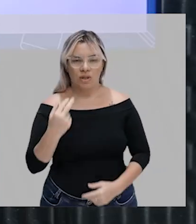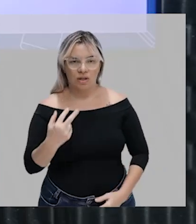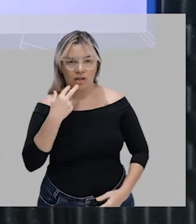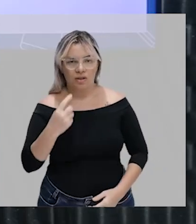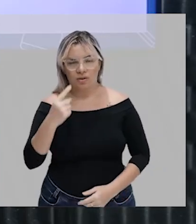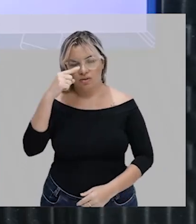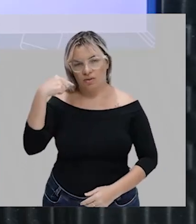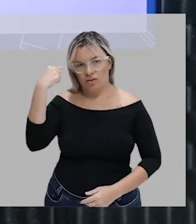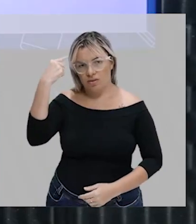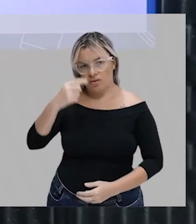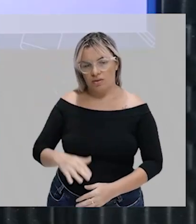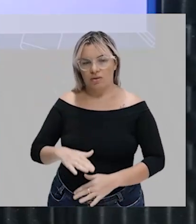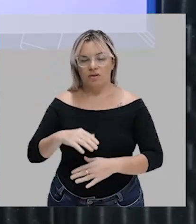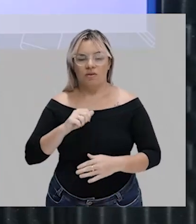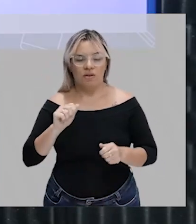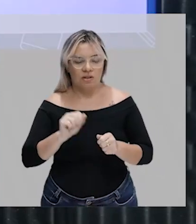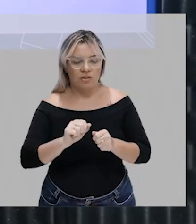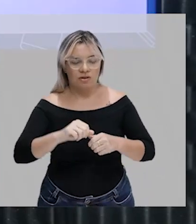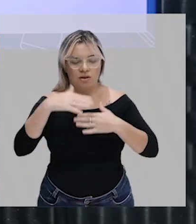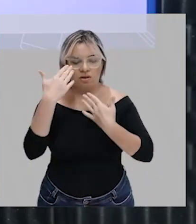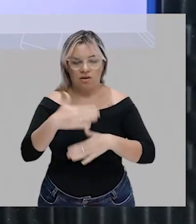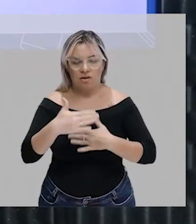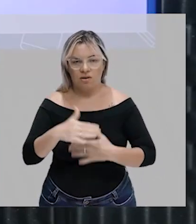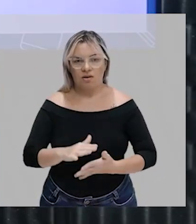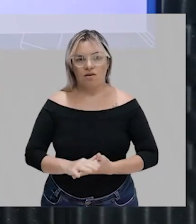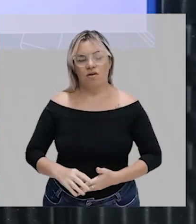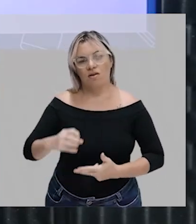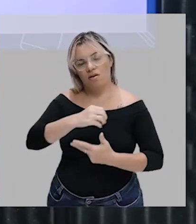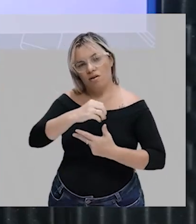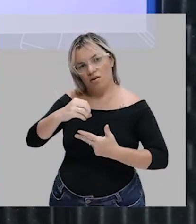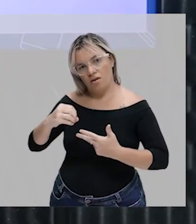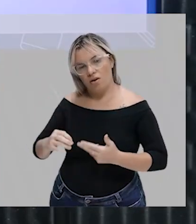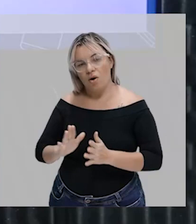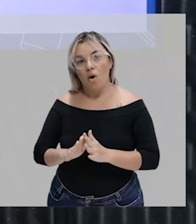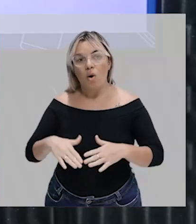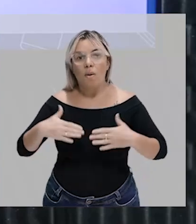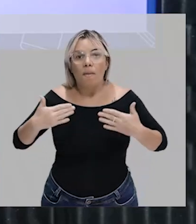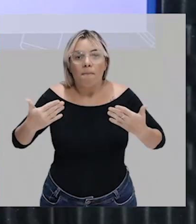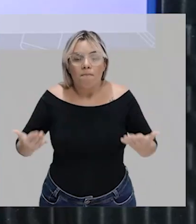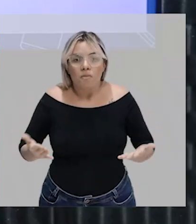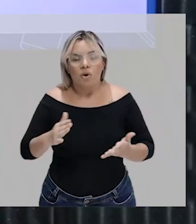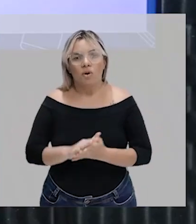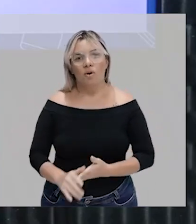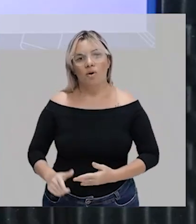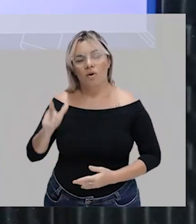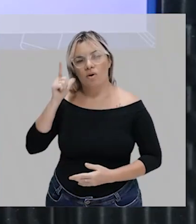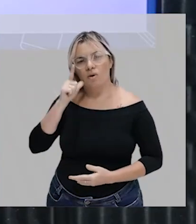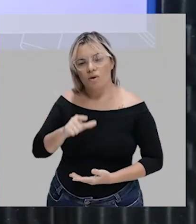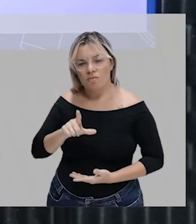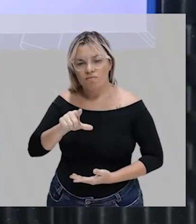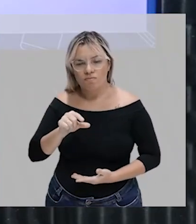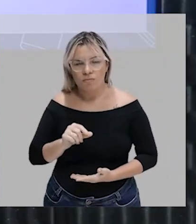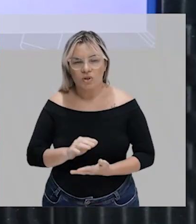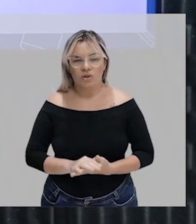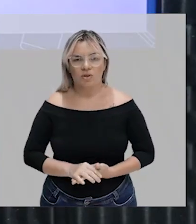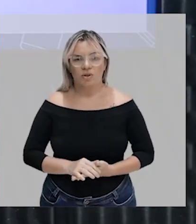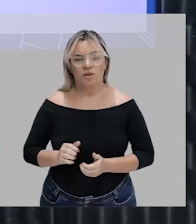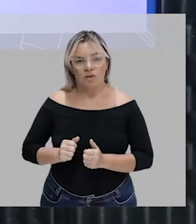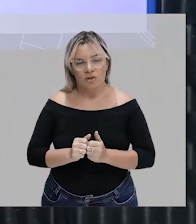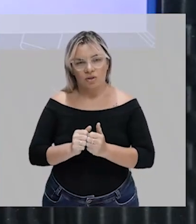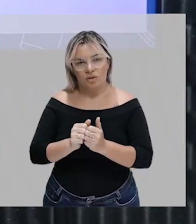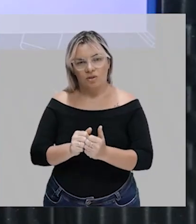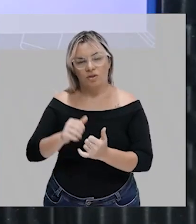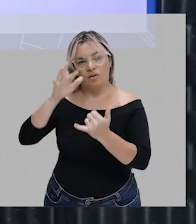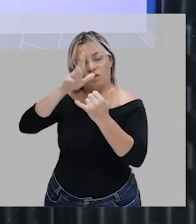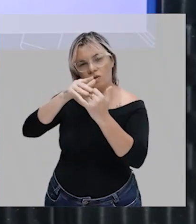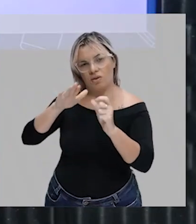como é que eu ganho essa noção? Nos acompanhando aqui, tá? Nas aulas da plataforma. Também lá na Rádio